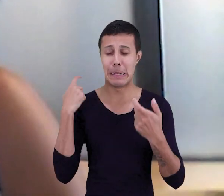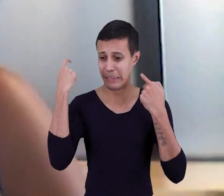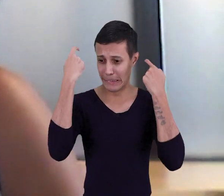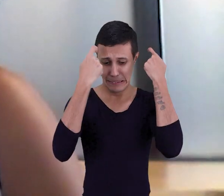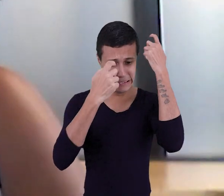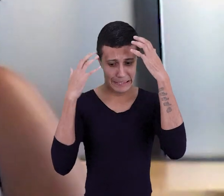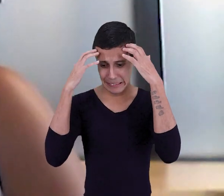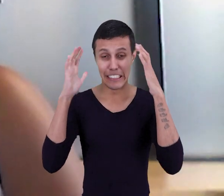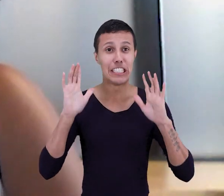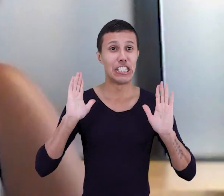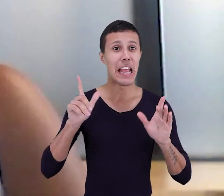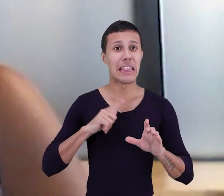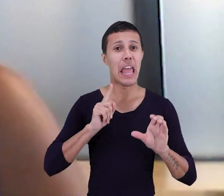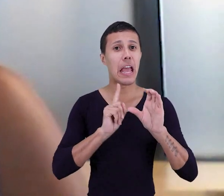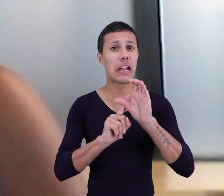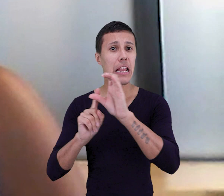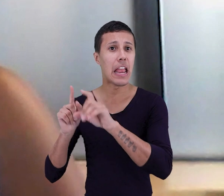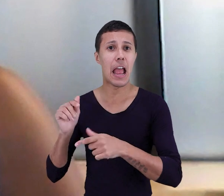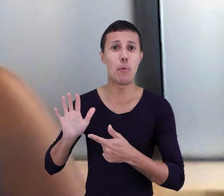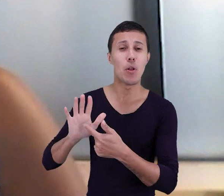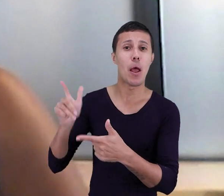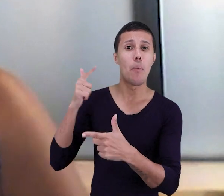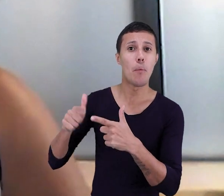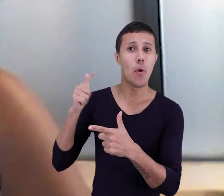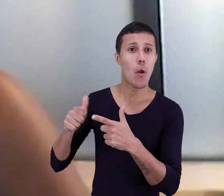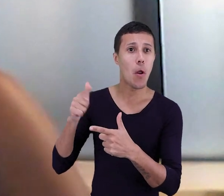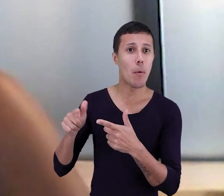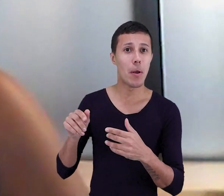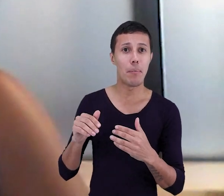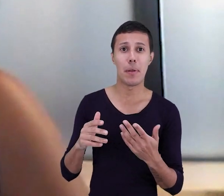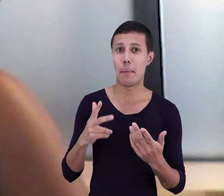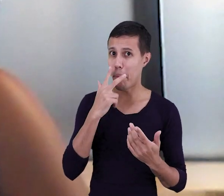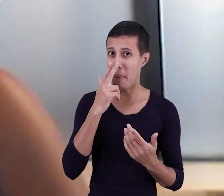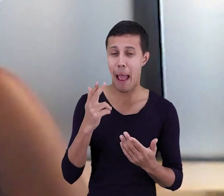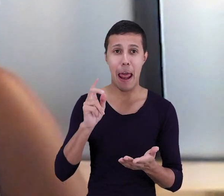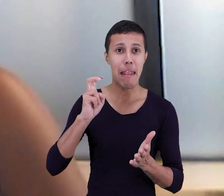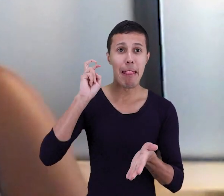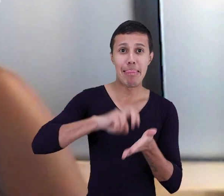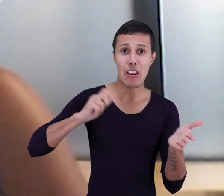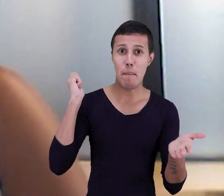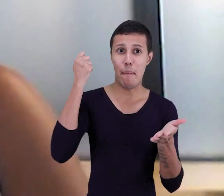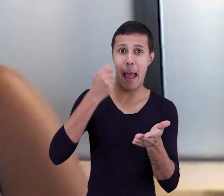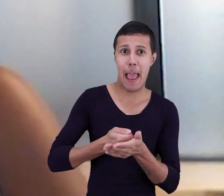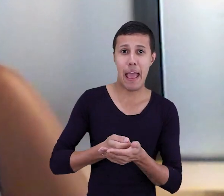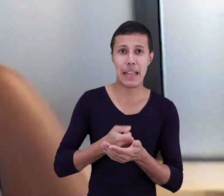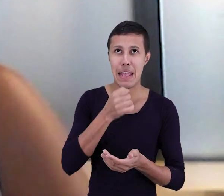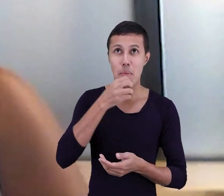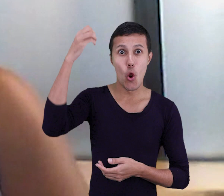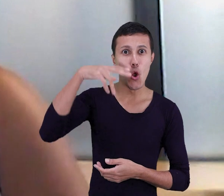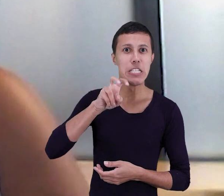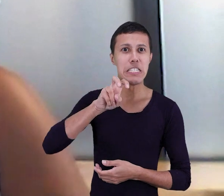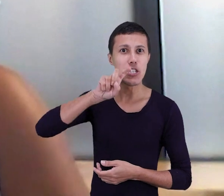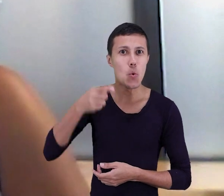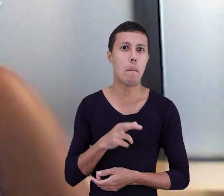gente já teve cliente aqui, né, apresentando o problema dele para a Única Instância, que de repente chega uma taxa para ele pagar de luz de 5 mil reais. E a